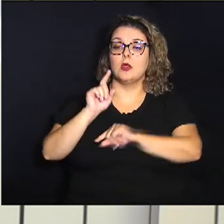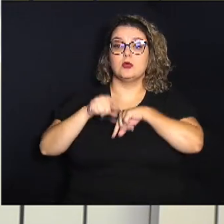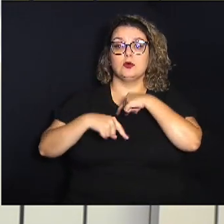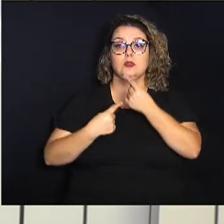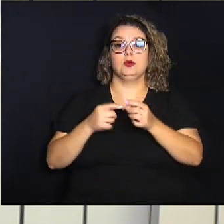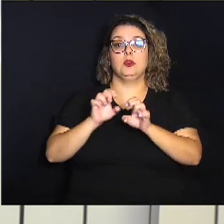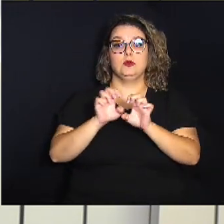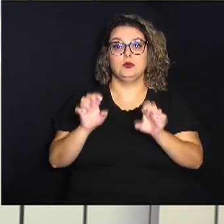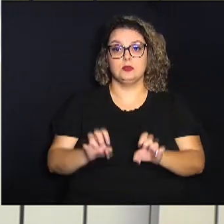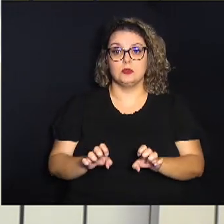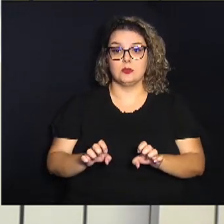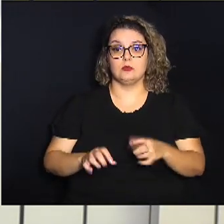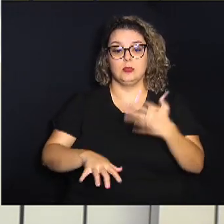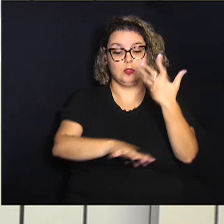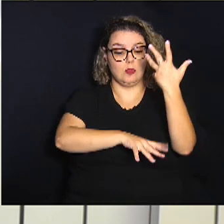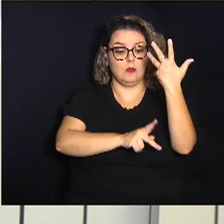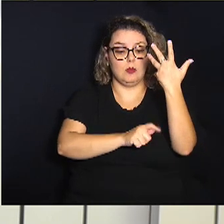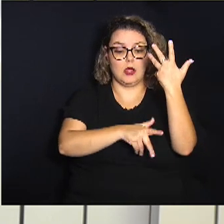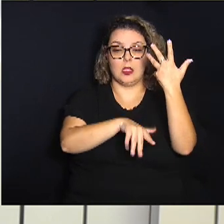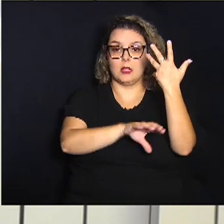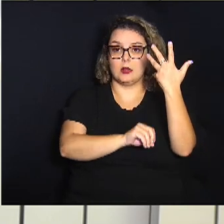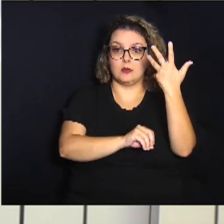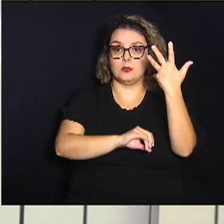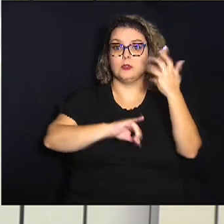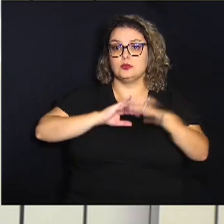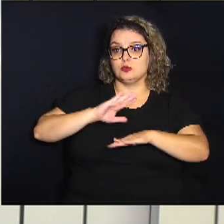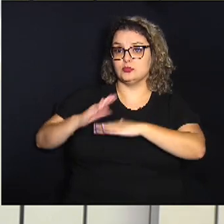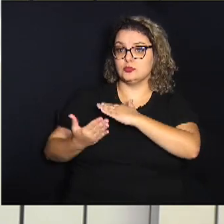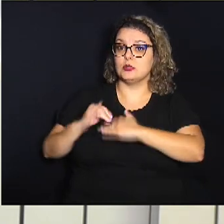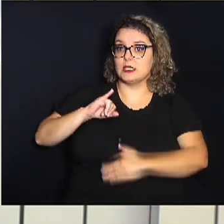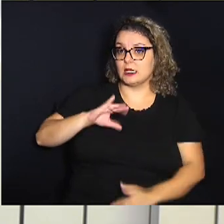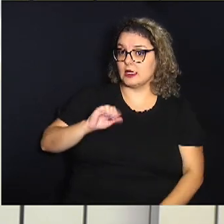estrutura no Parcão, do bairro Jardim e Caraí.